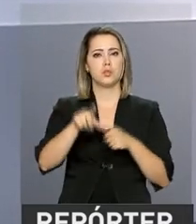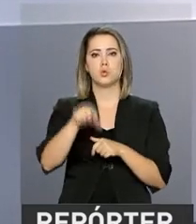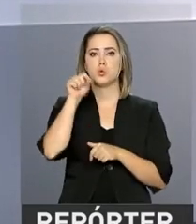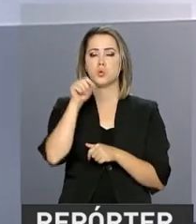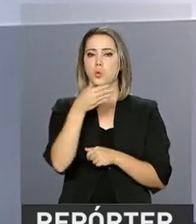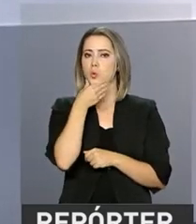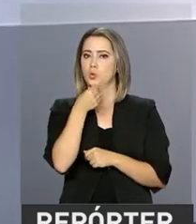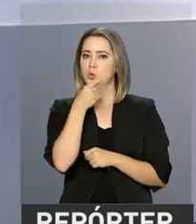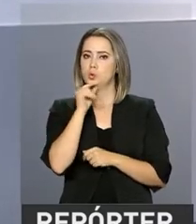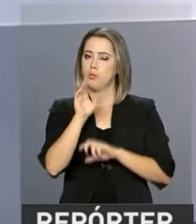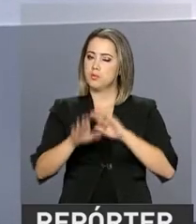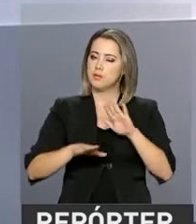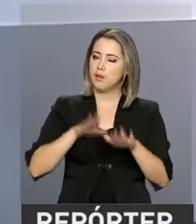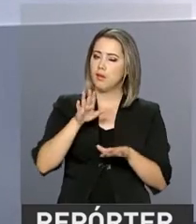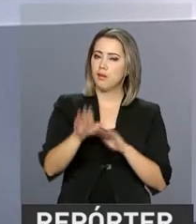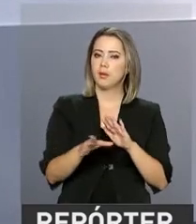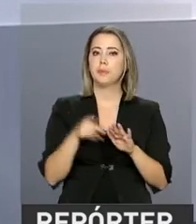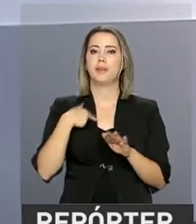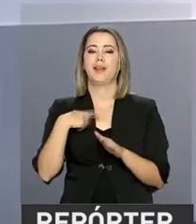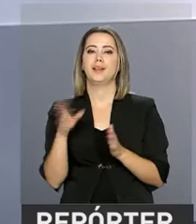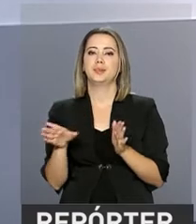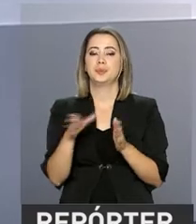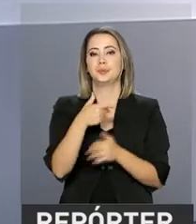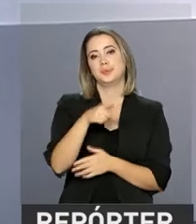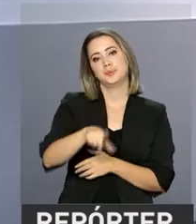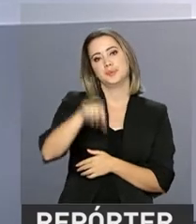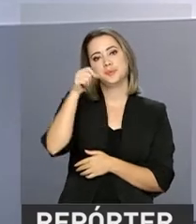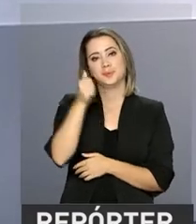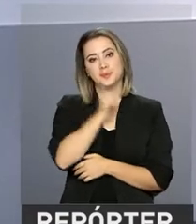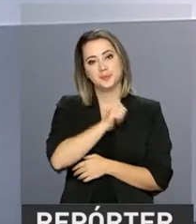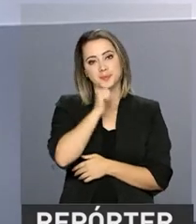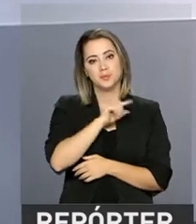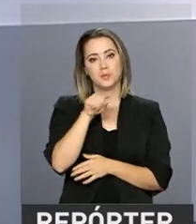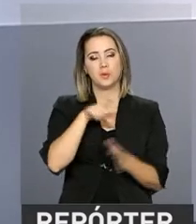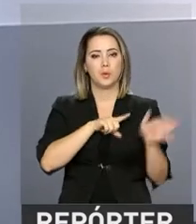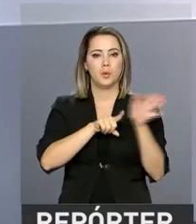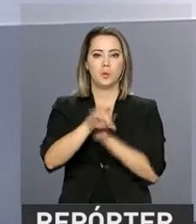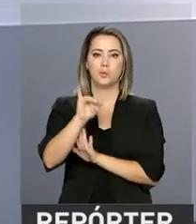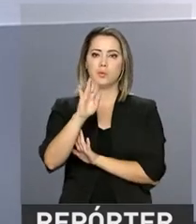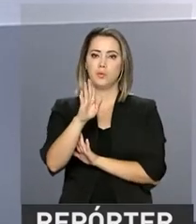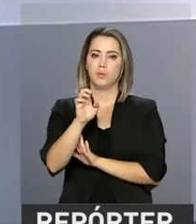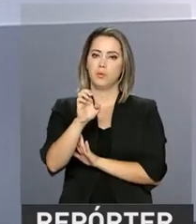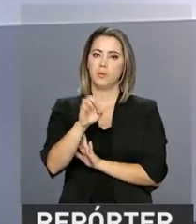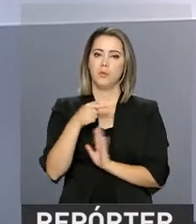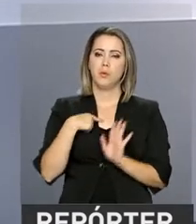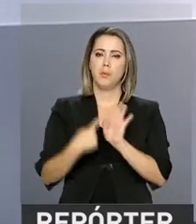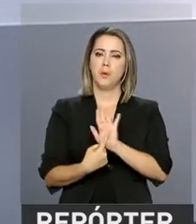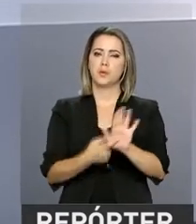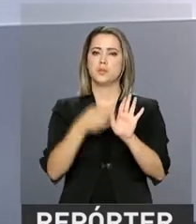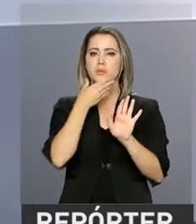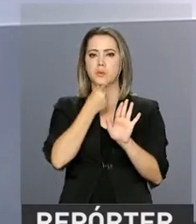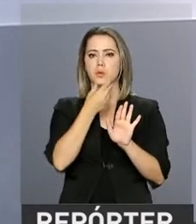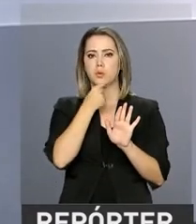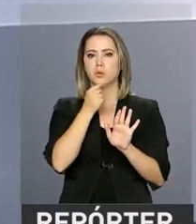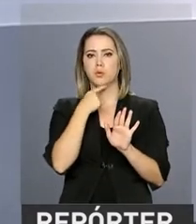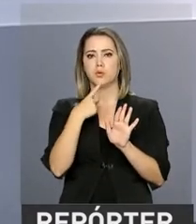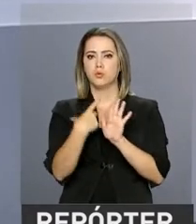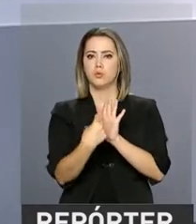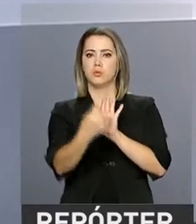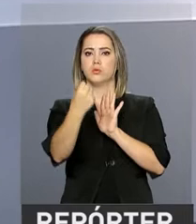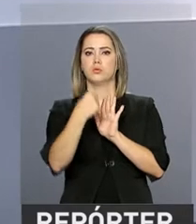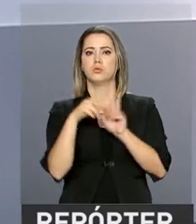caminhada tem maior aceitação pelas mulheres uma pesquisa divulgada pelo ibge mostra ainda que os homens saem na frente